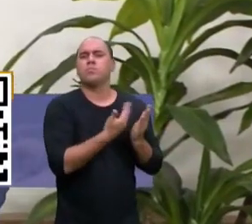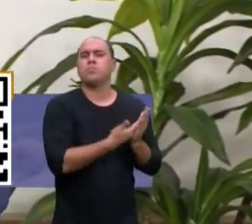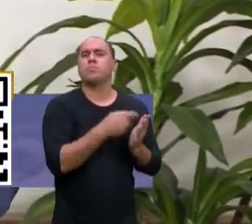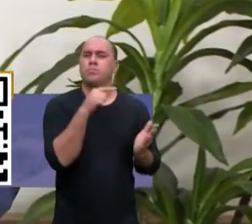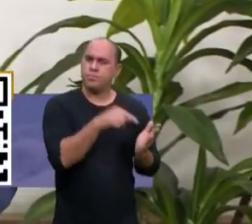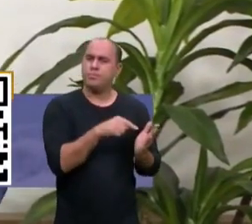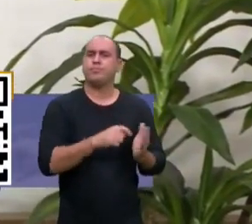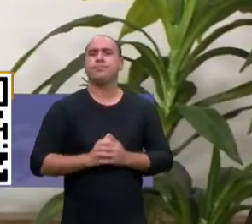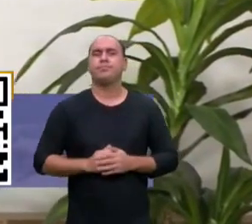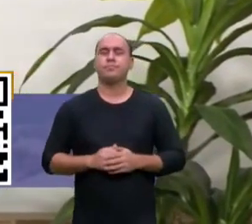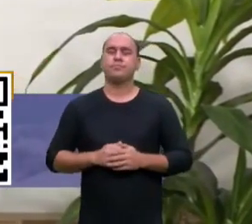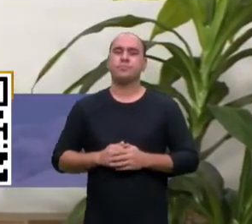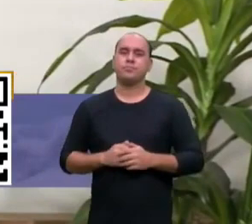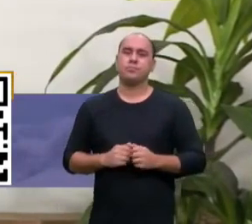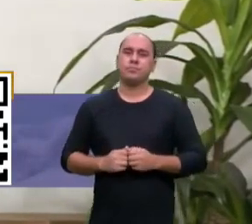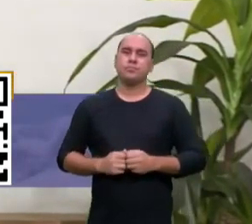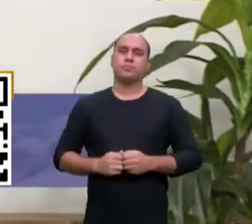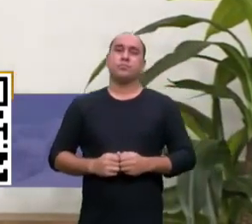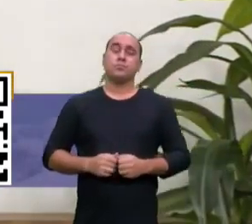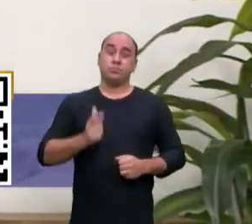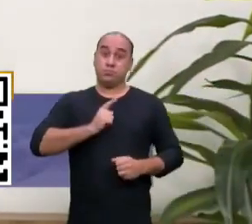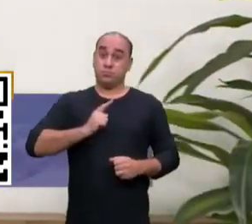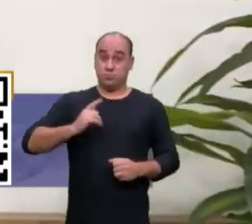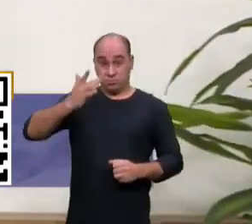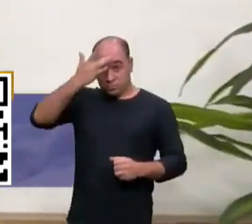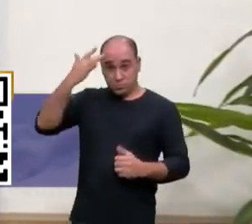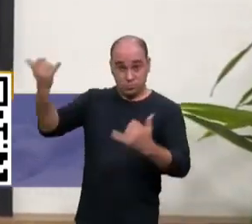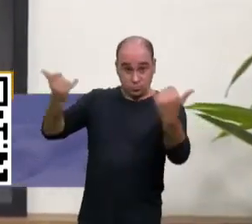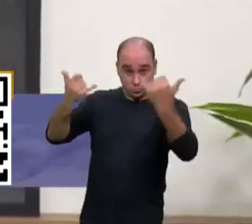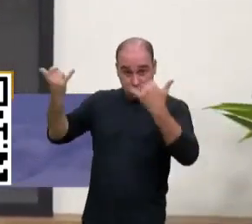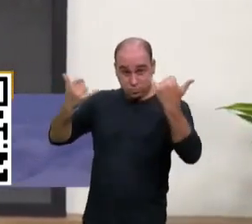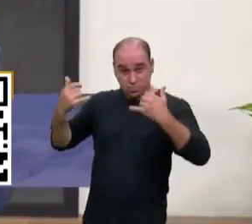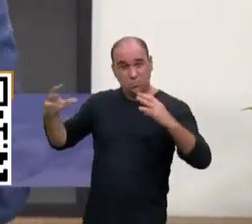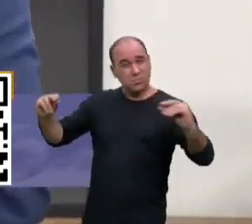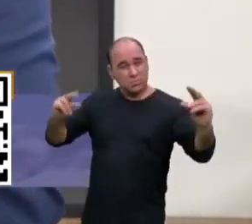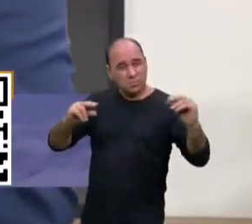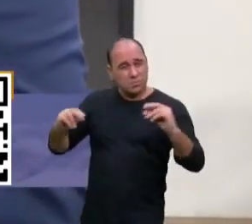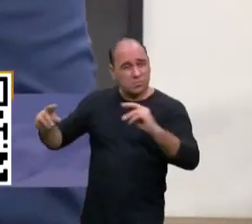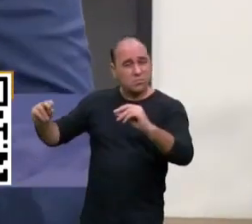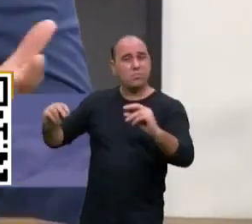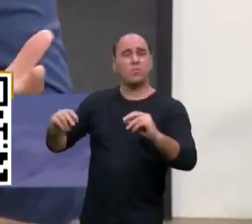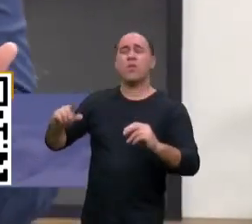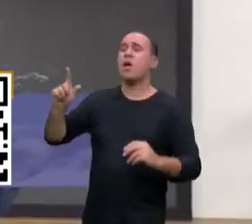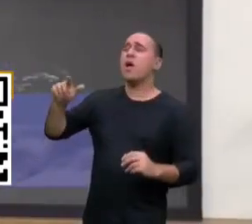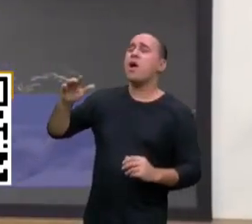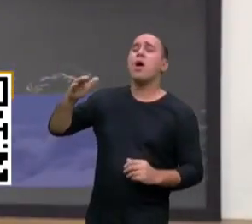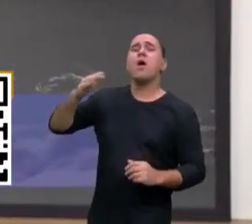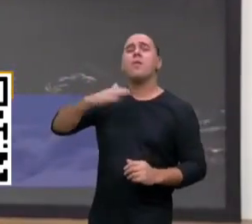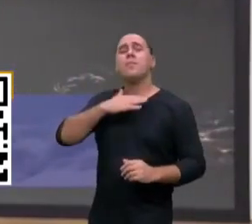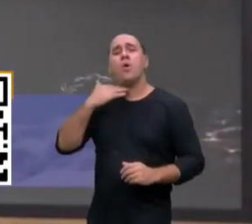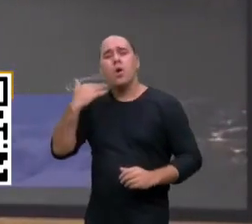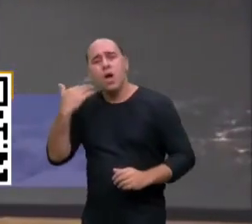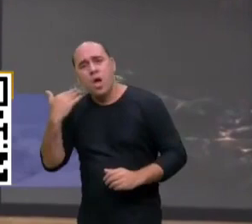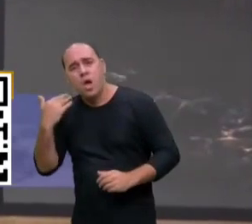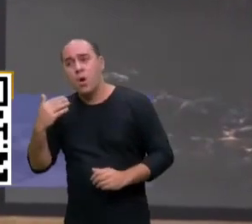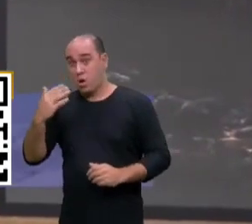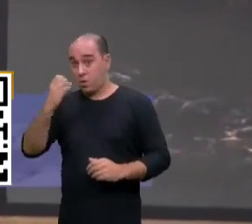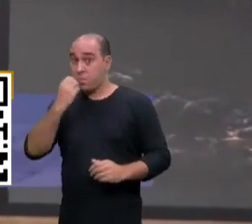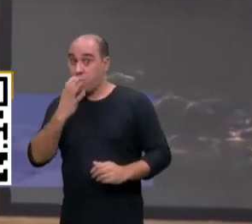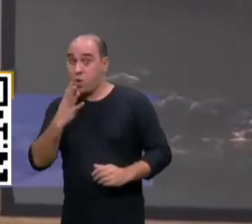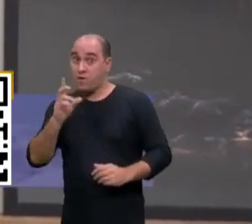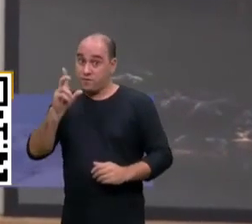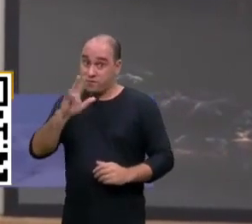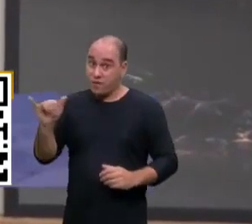uma polêmica por aí que as pessoas muitas vezes fazem com respeito ao que acontece depois da morte uns 15 a pessoa que morre